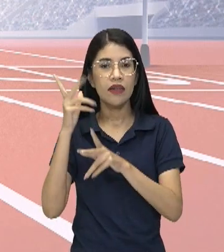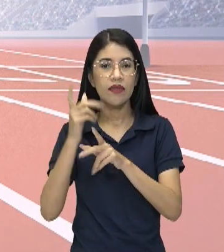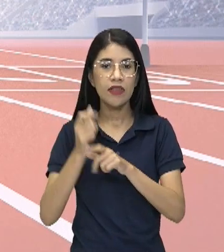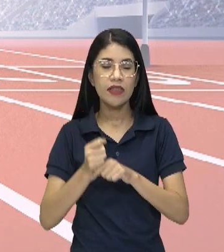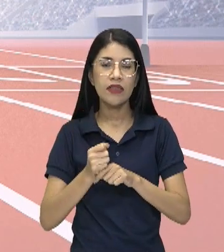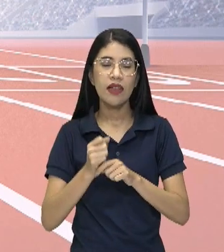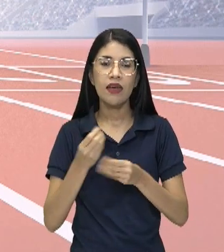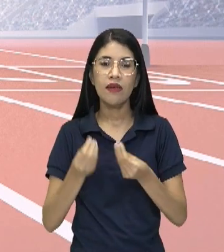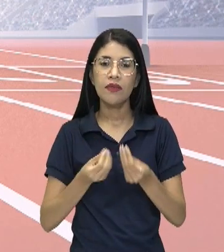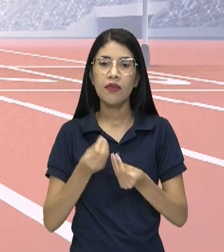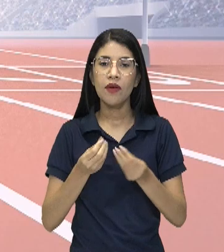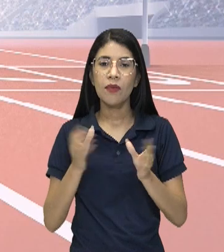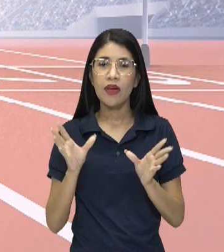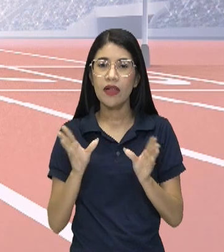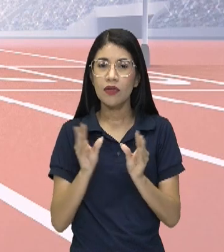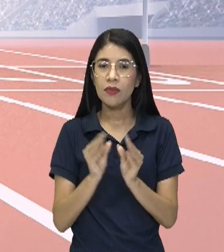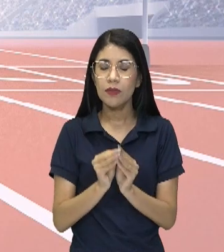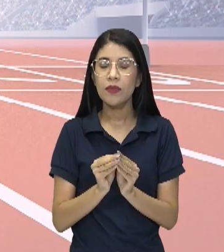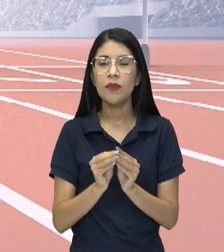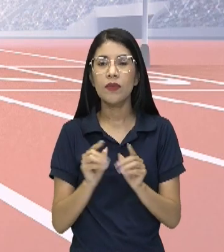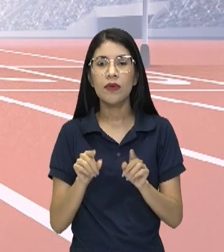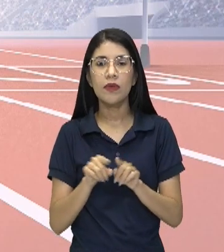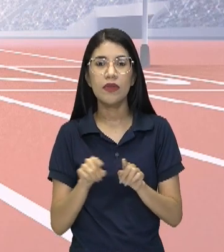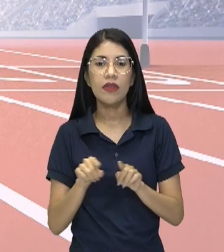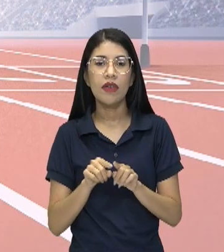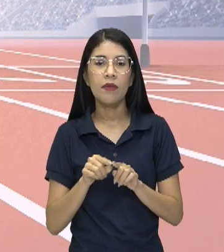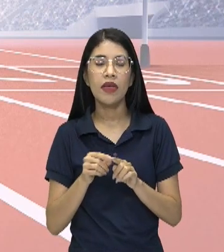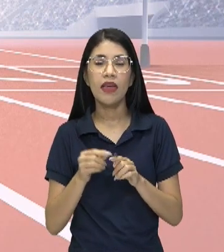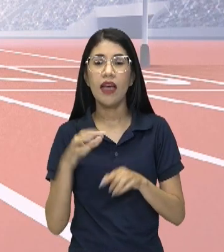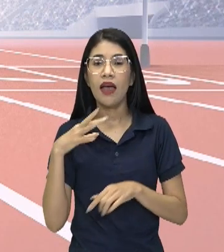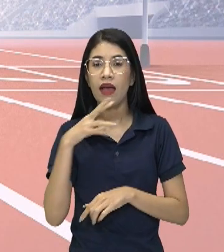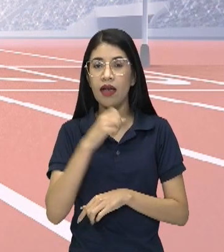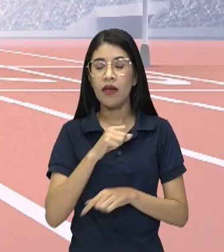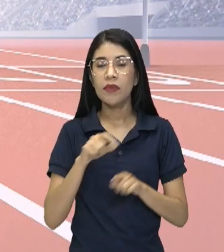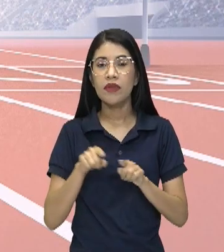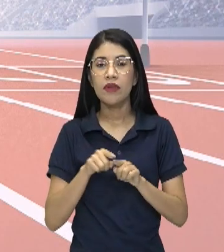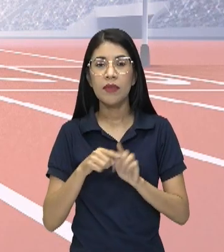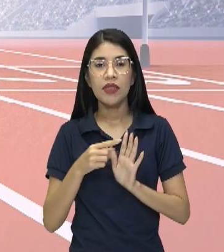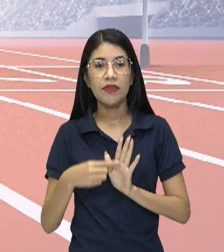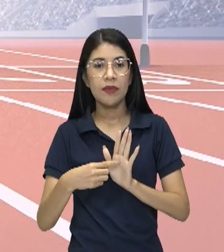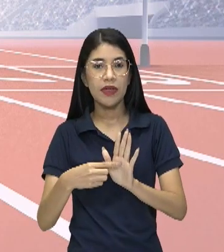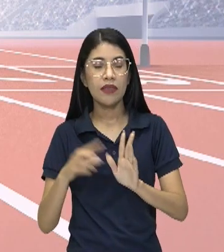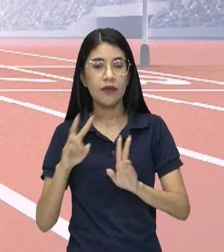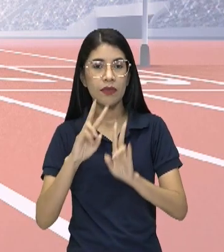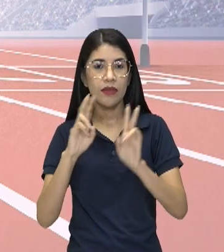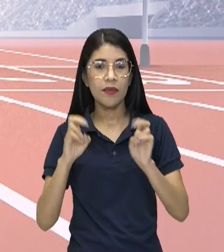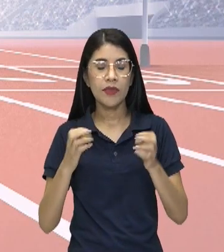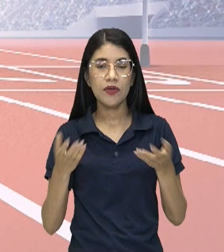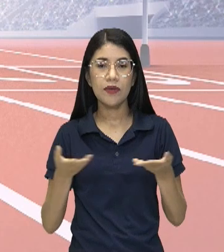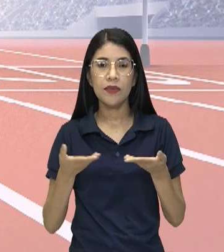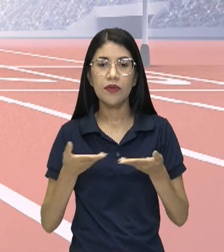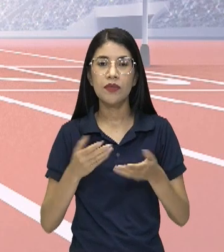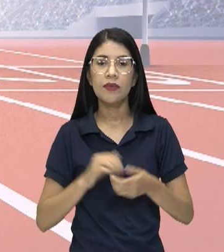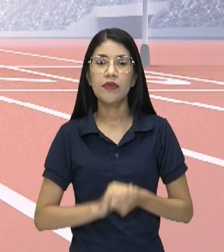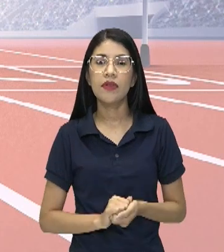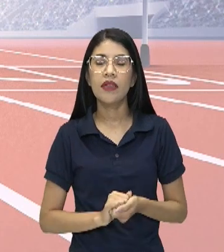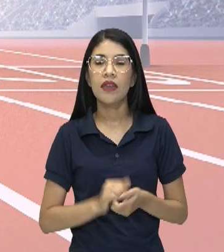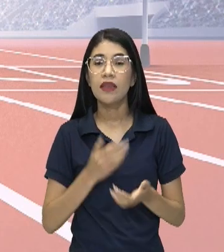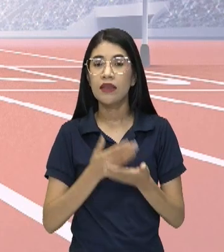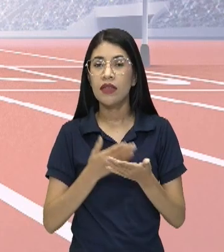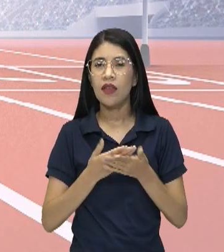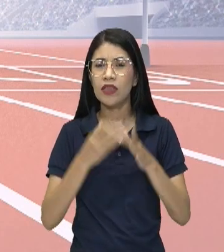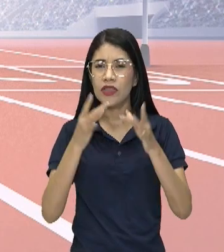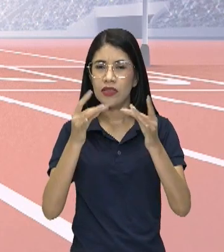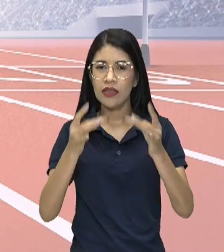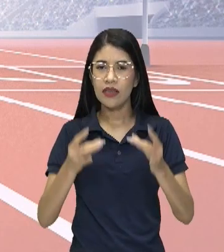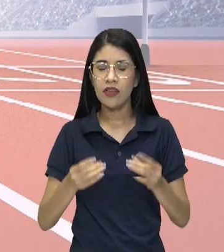muito discreta, bem um pouco mais rápido do que vimos nas nossas aulas, né? Bem detalhado. Aqui